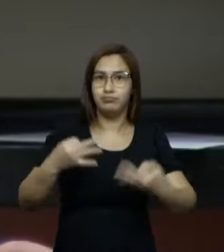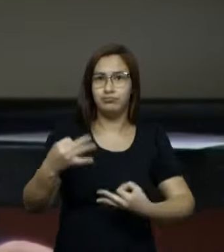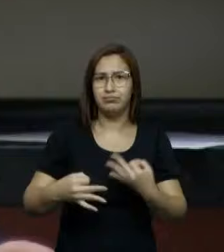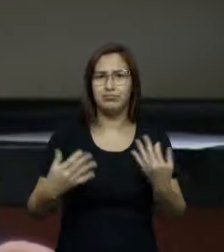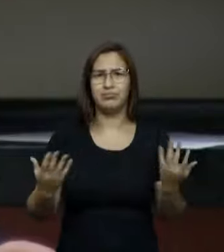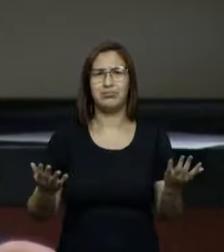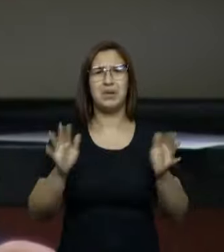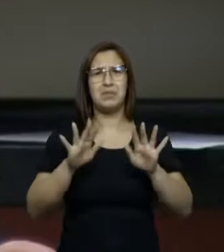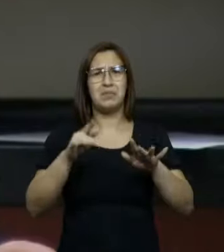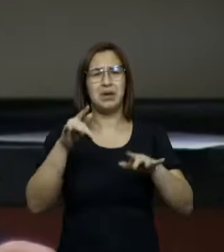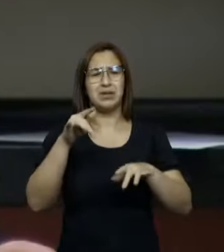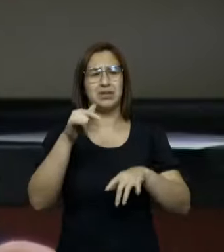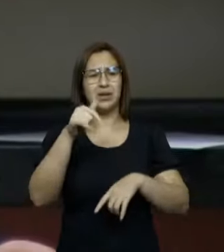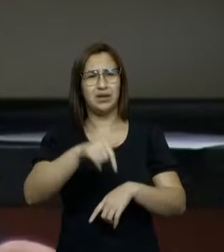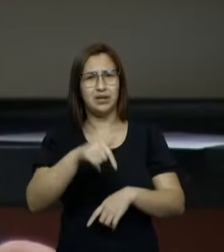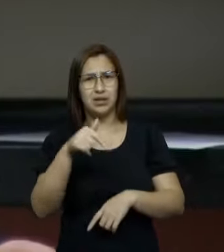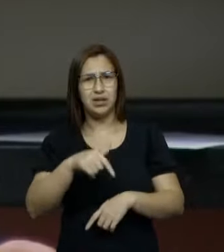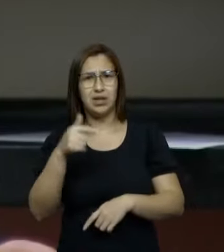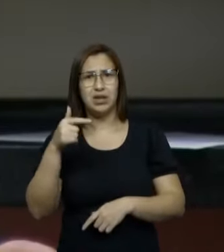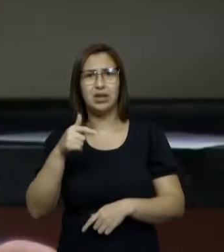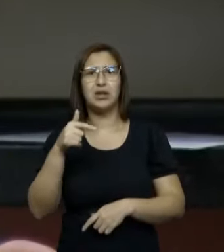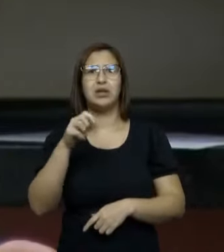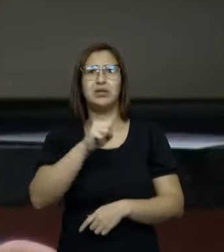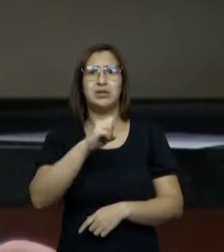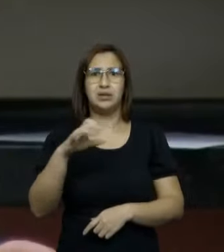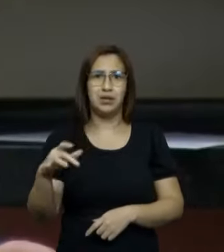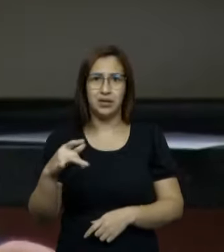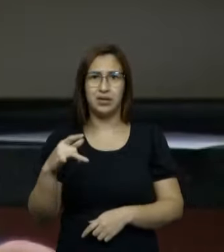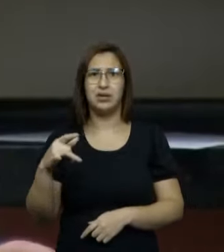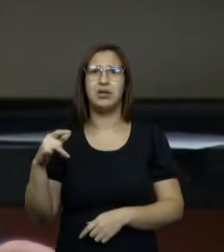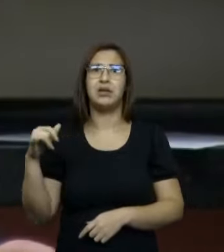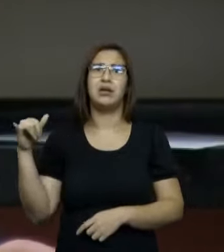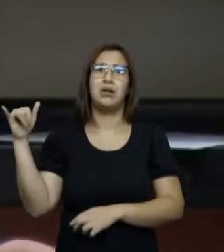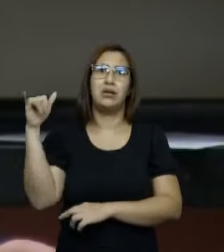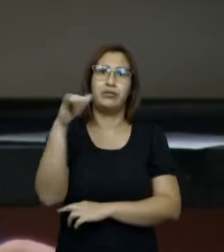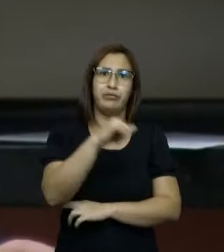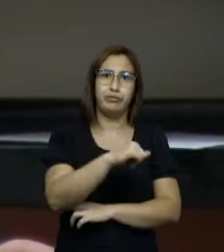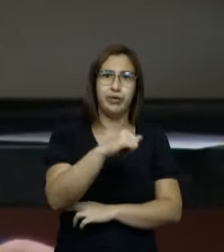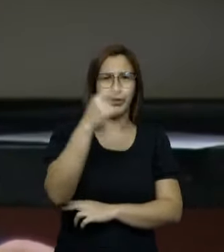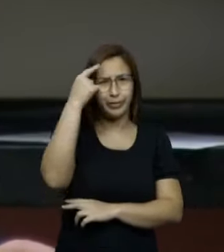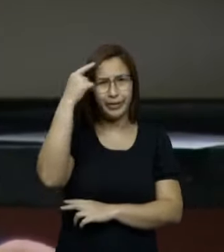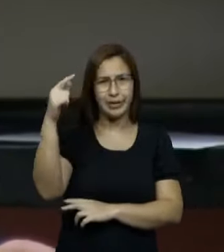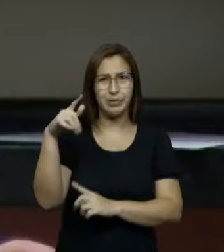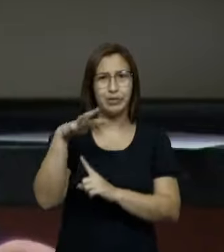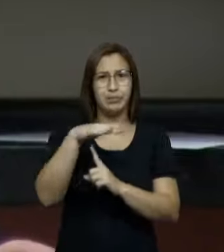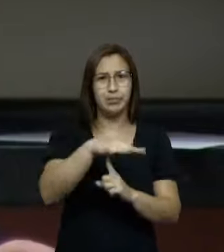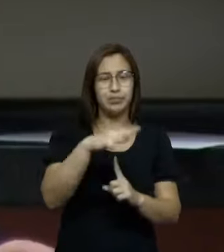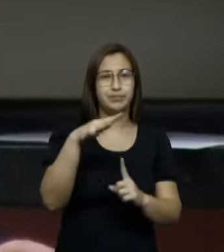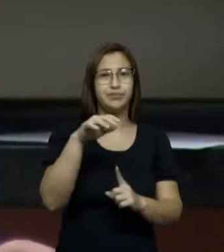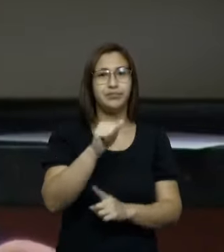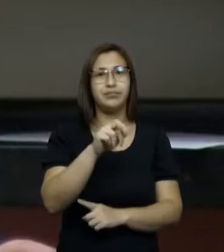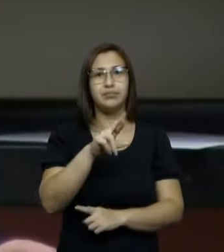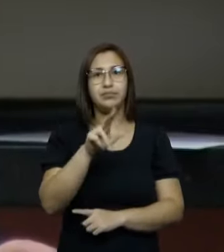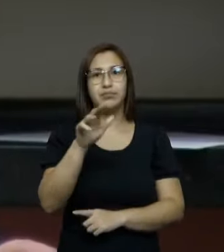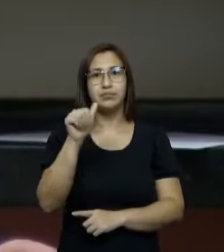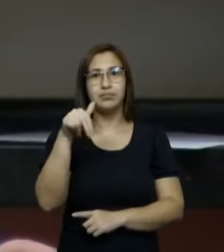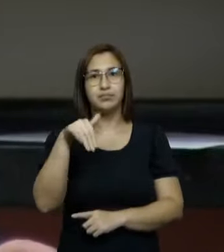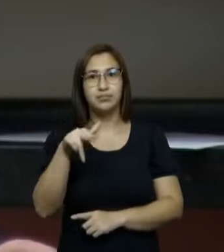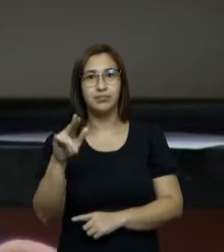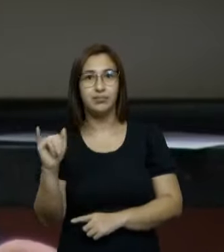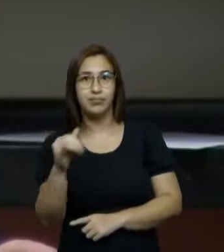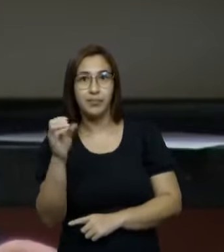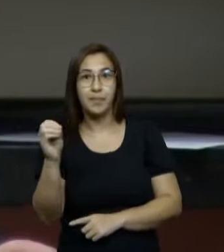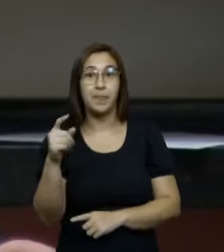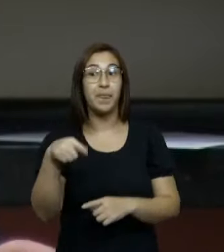alugar mais um avião, lembrando do assunto do avião do bombeiro, o Arcanjo 6, que a Justiça